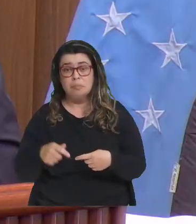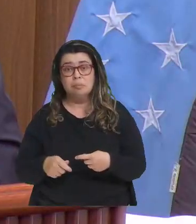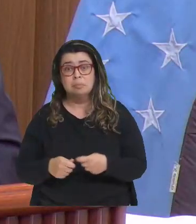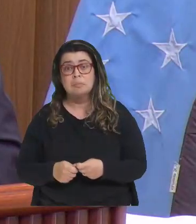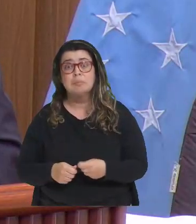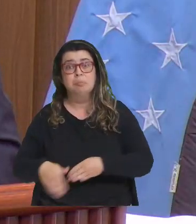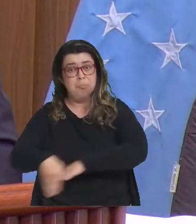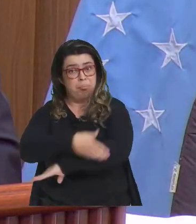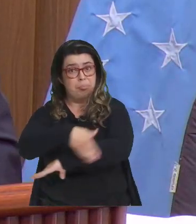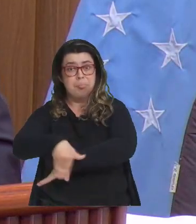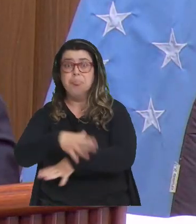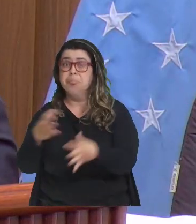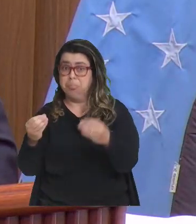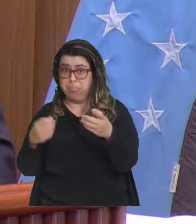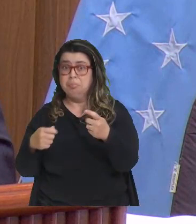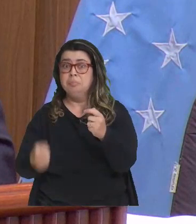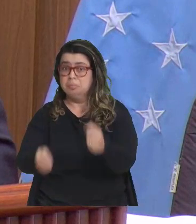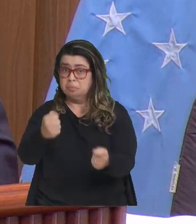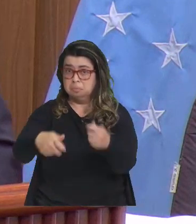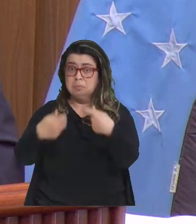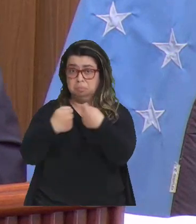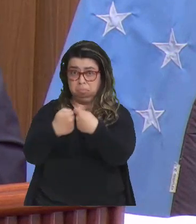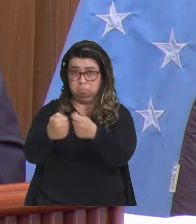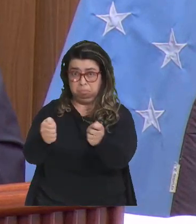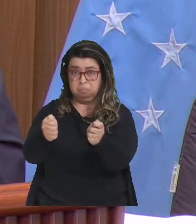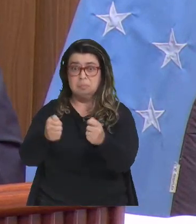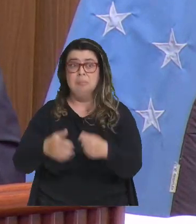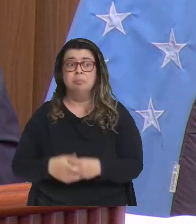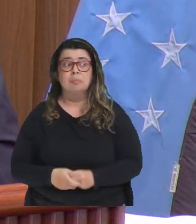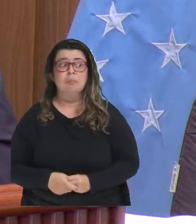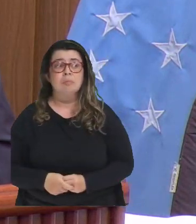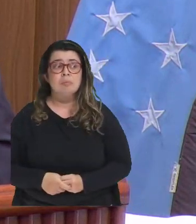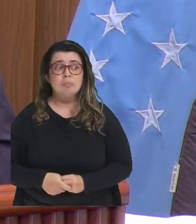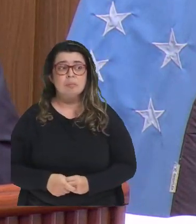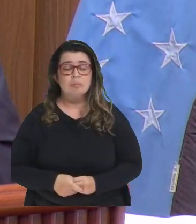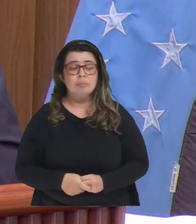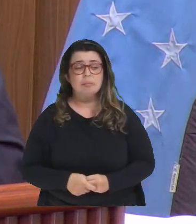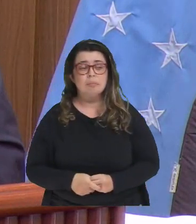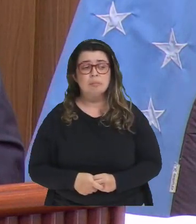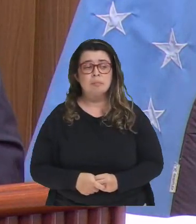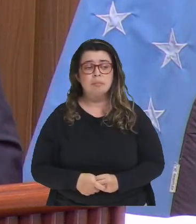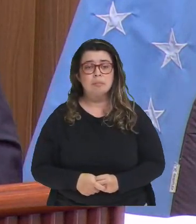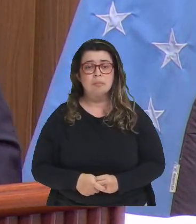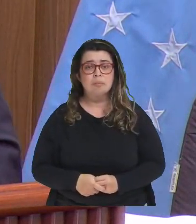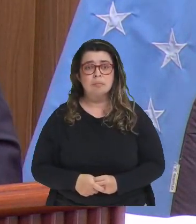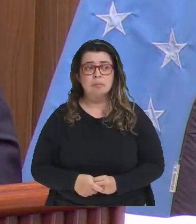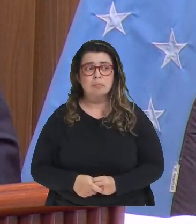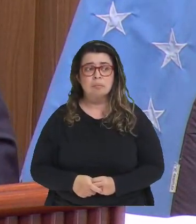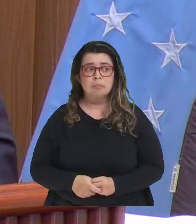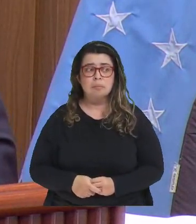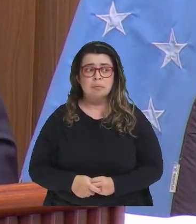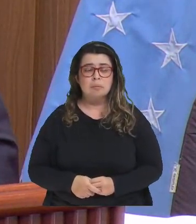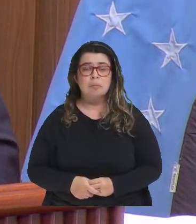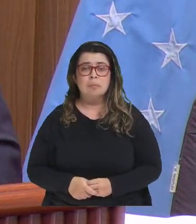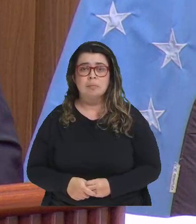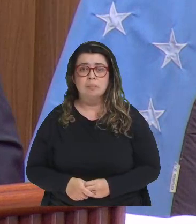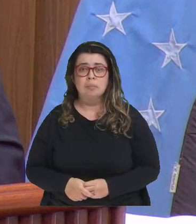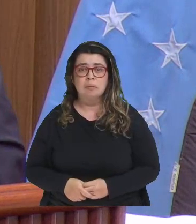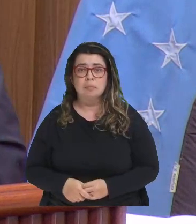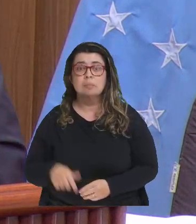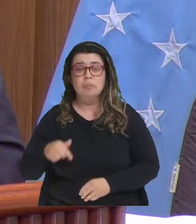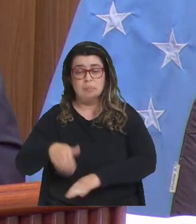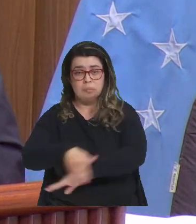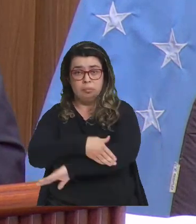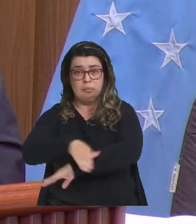ali acontece ali um encontro de um fluxo enorme de veículos ali. Principalmente nós temos a Avenida José Nogueira